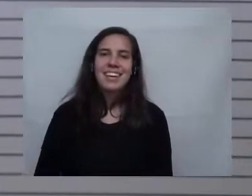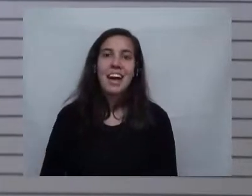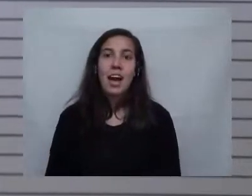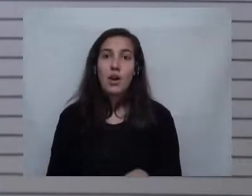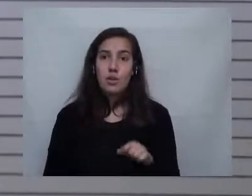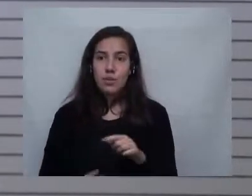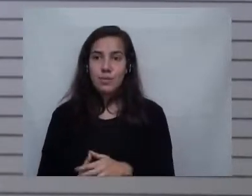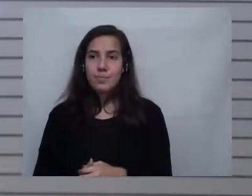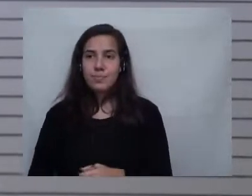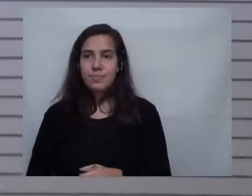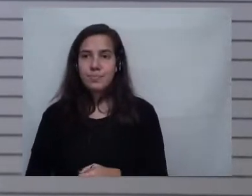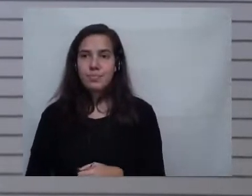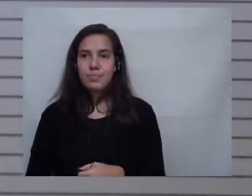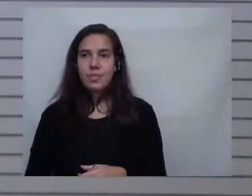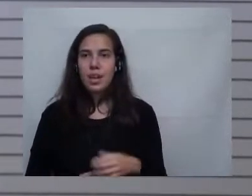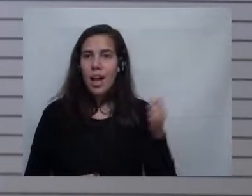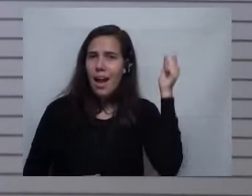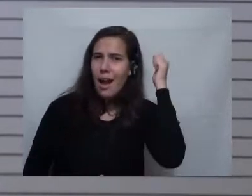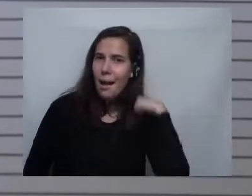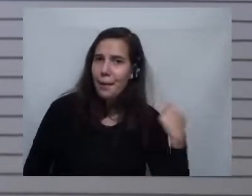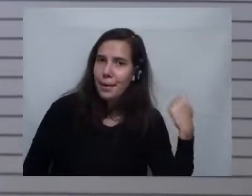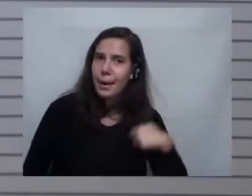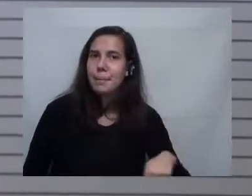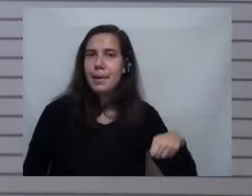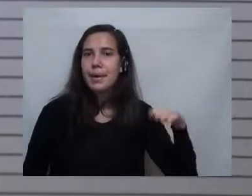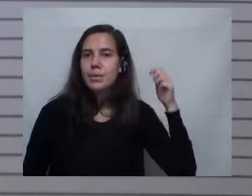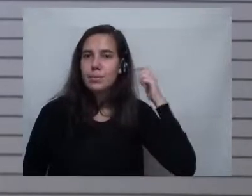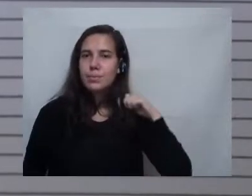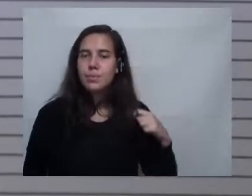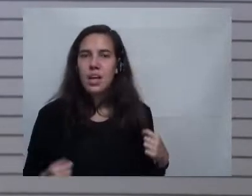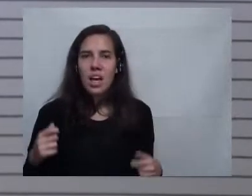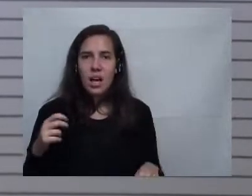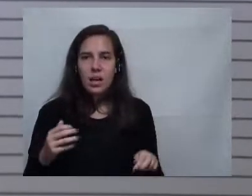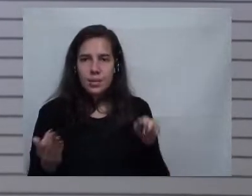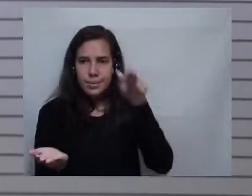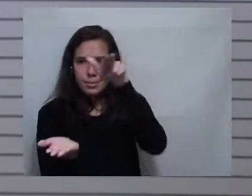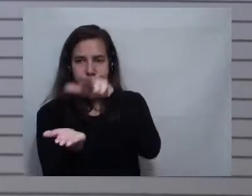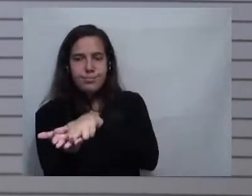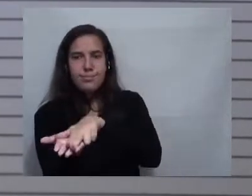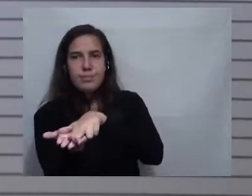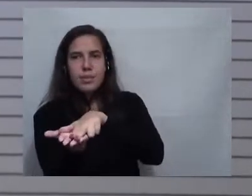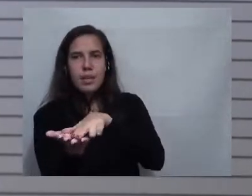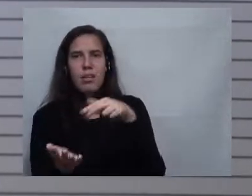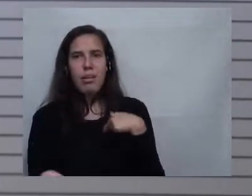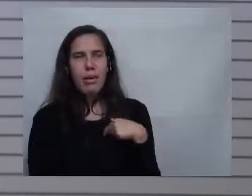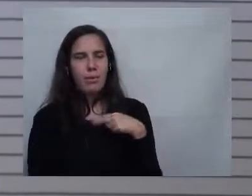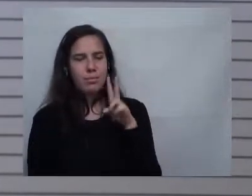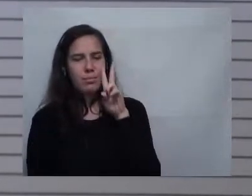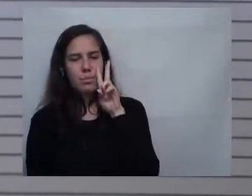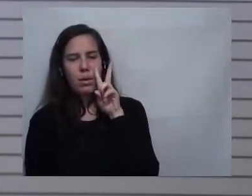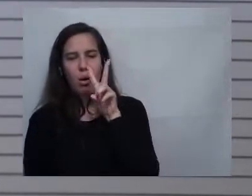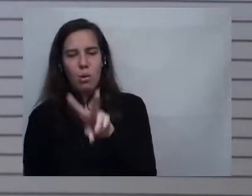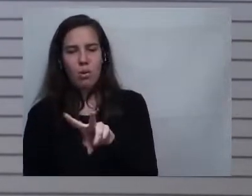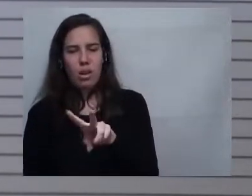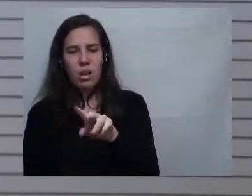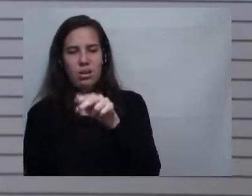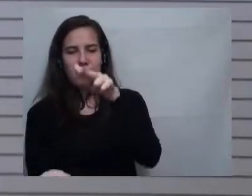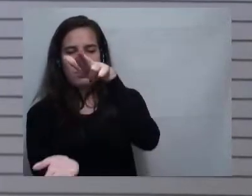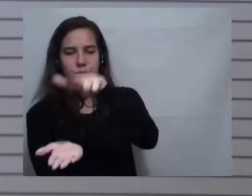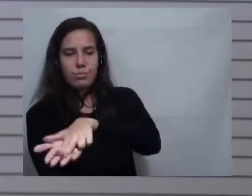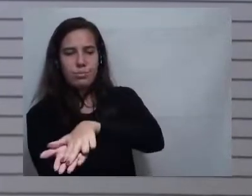bem é que depois tem jeito não e eu fui olhando assim até a tampa